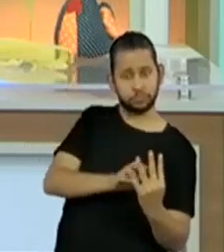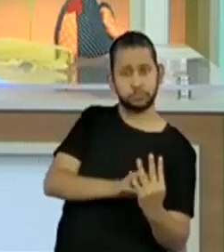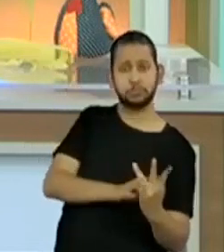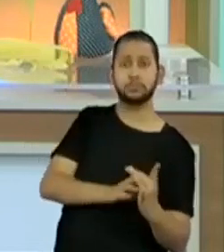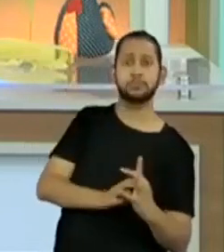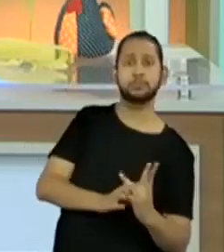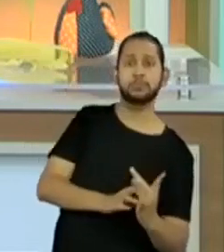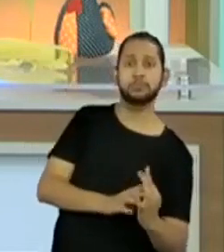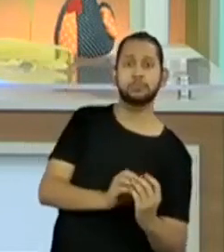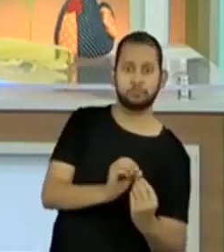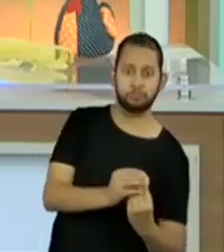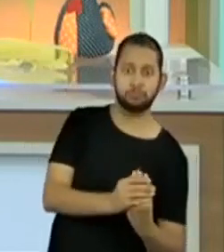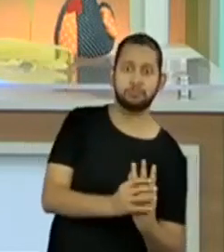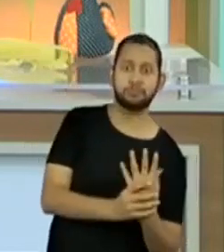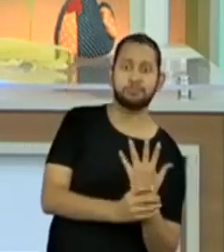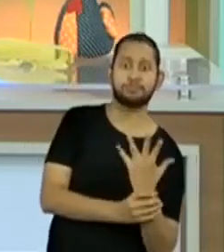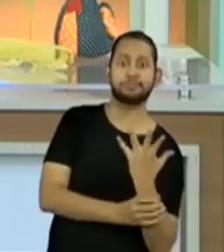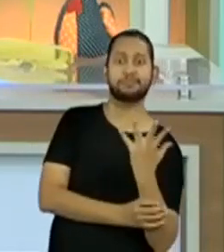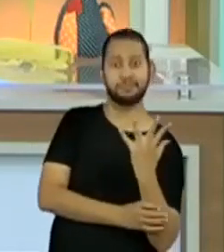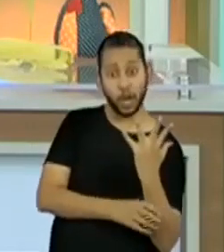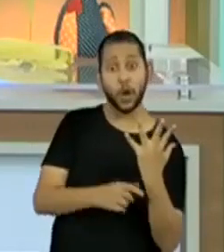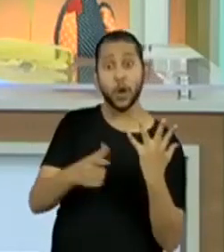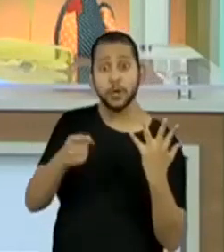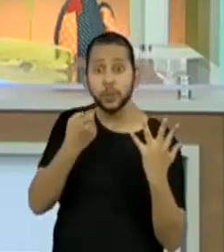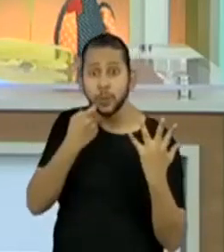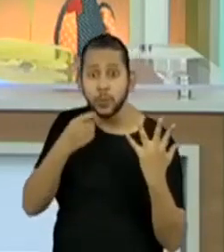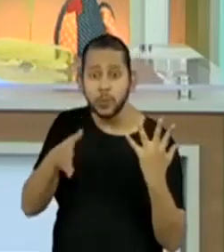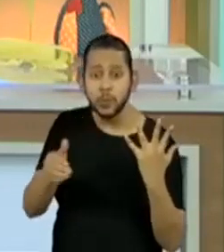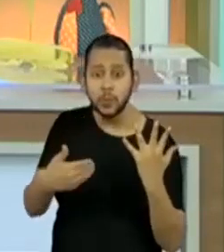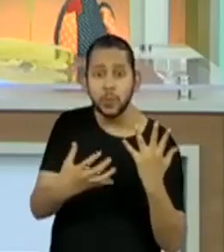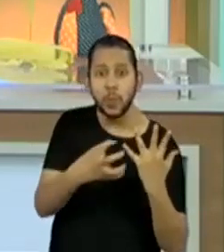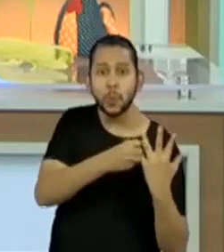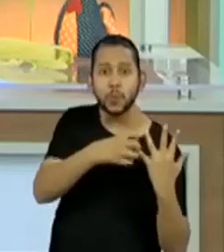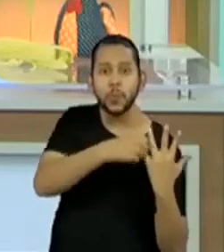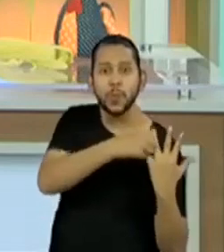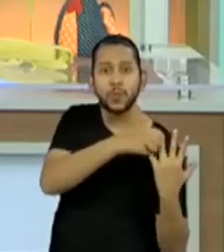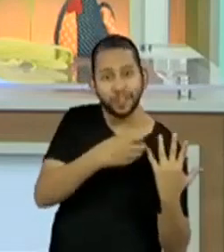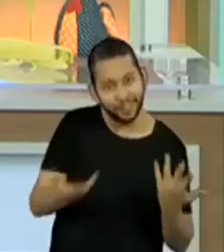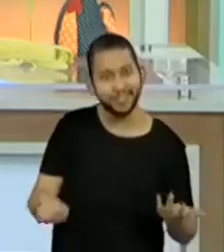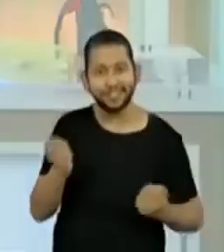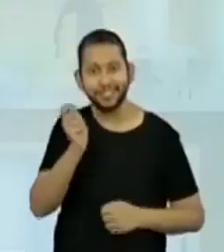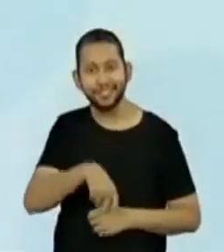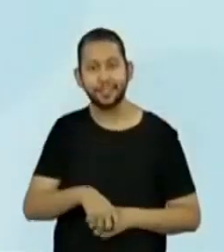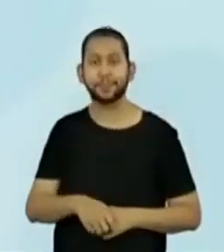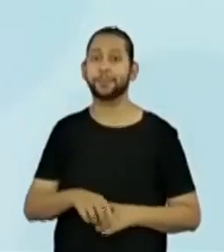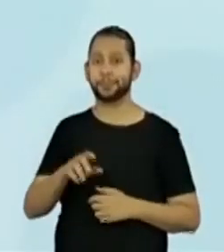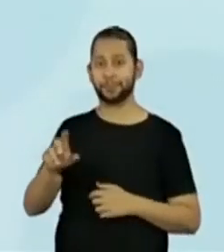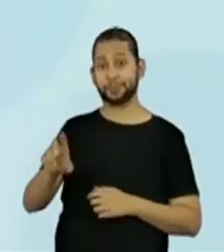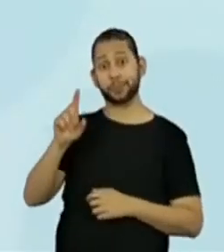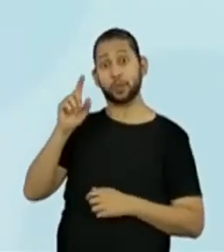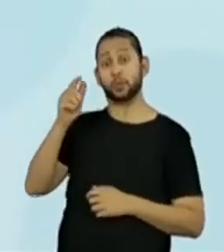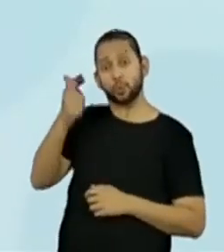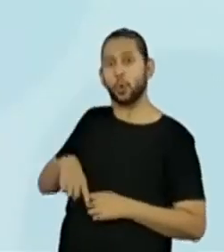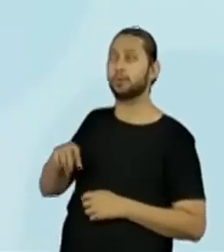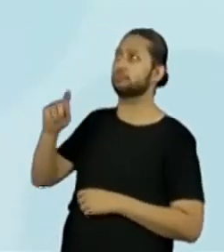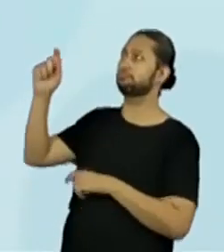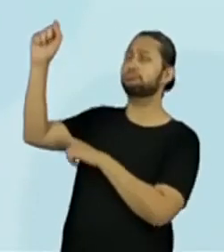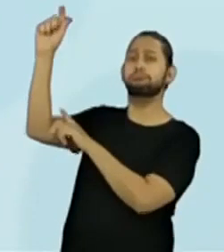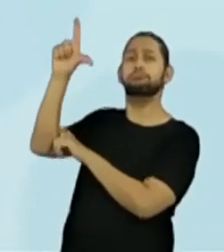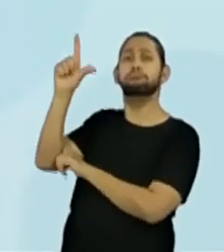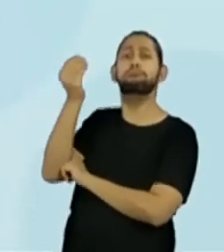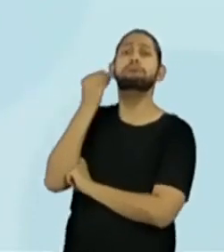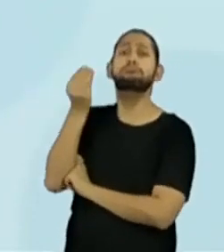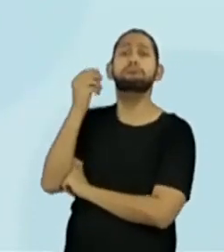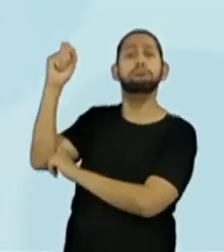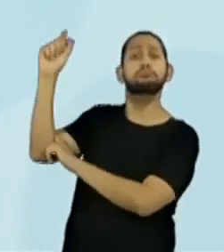sol, certo? E vamos lá então para a última conclusão. O Sol é a fonte de energia